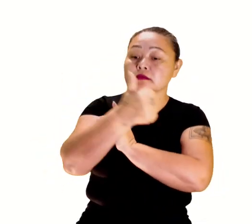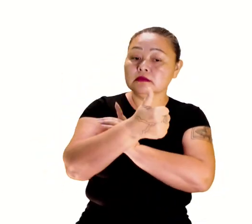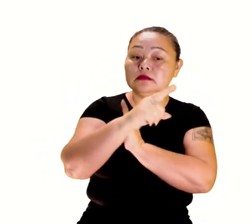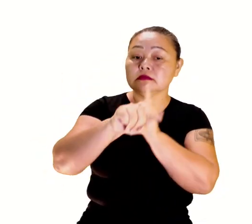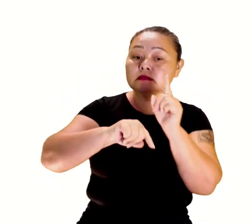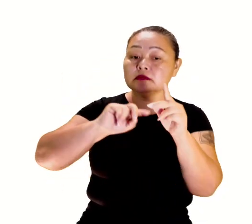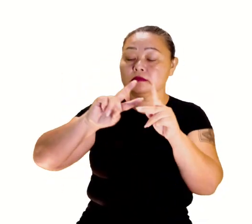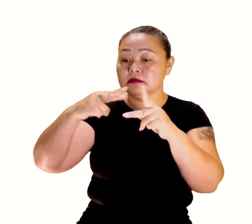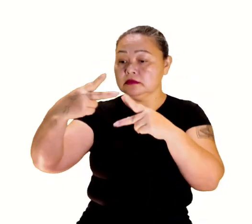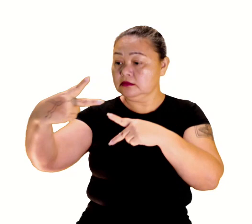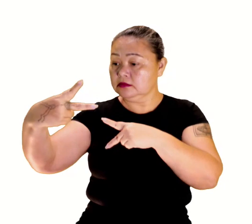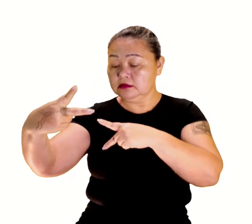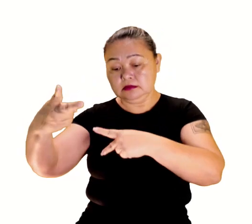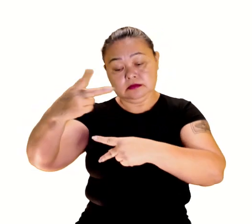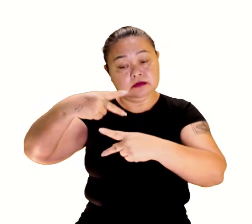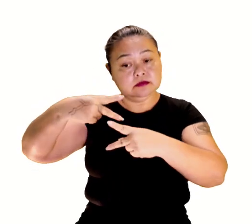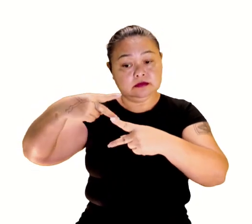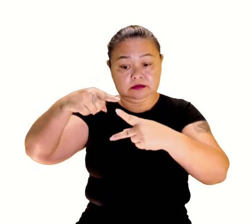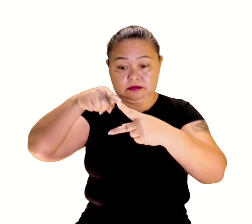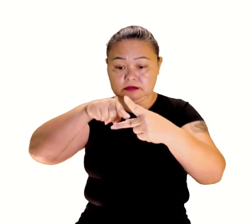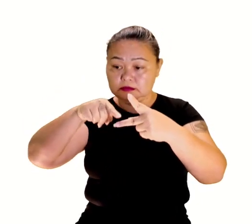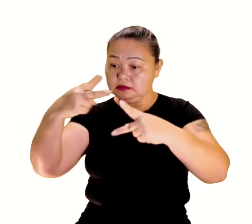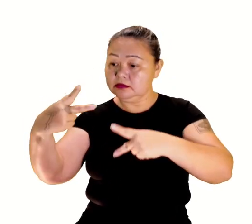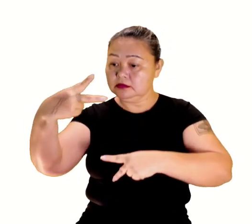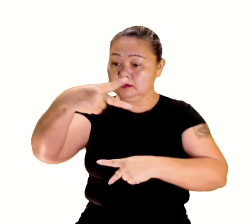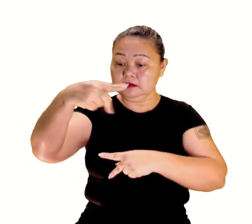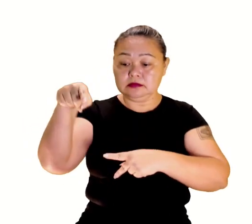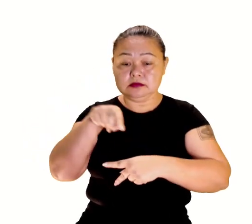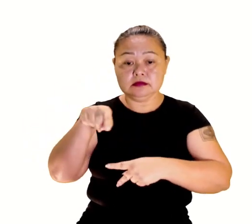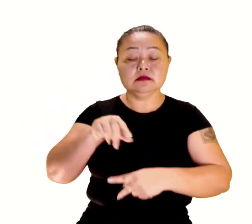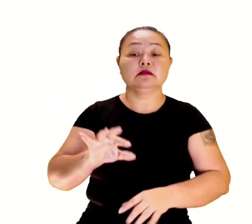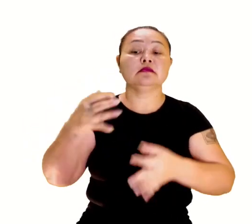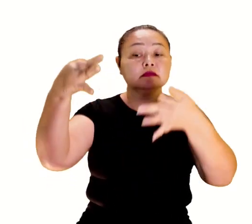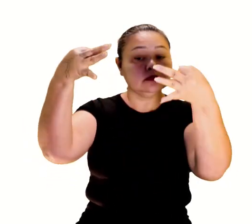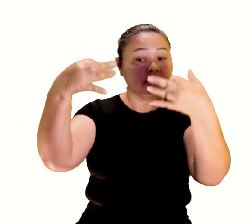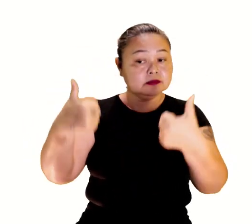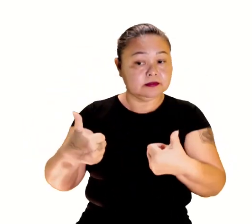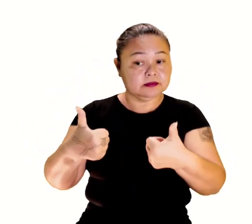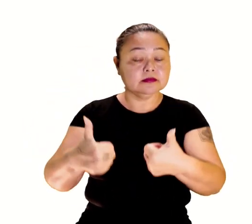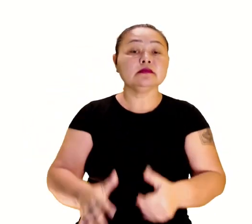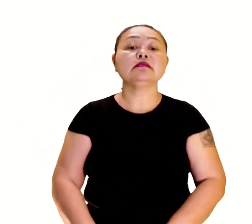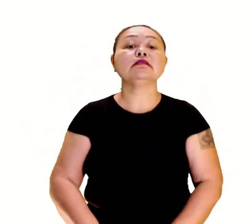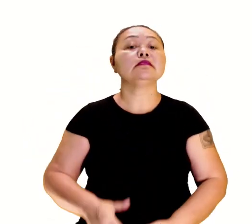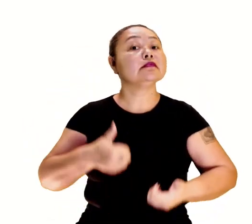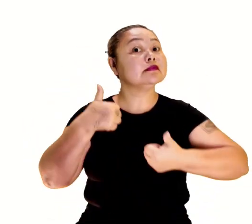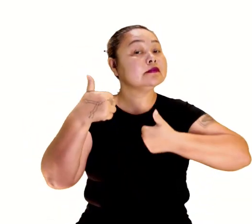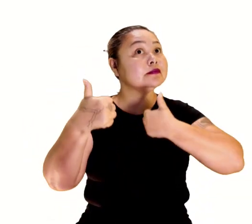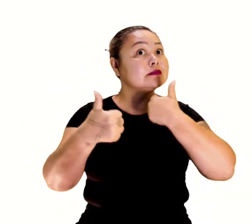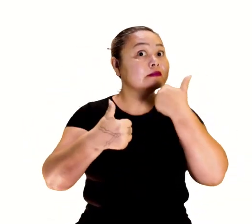gente precisou mudar o nosso sinal. Perfeito, perfeito. Beleza, beleza?